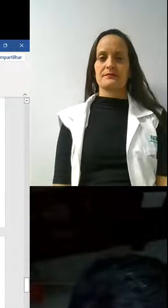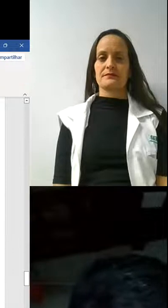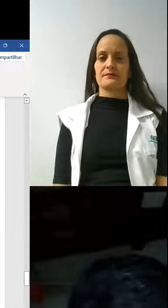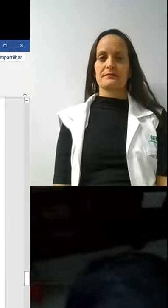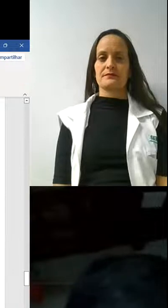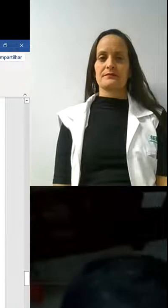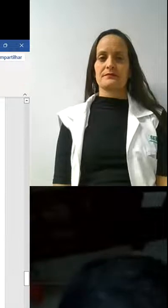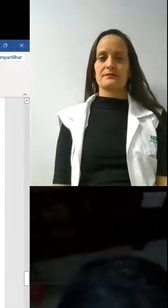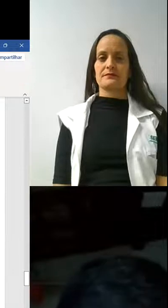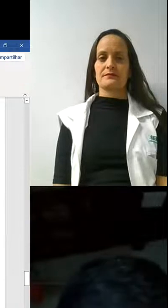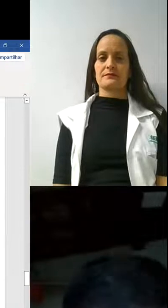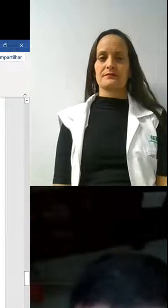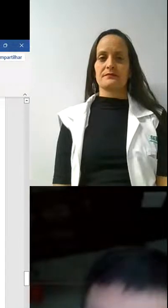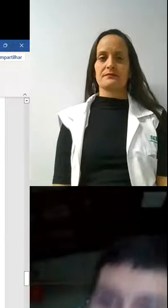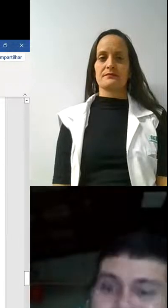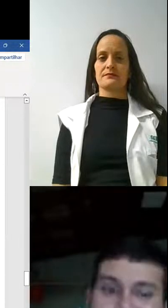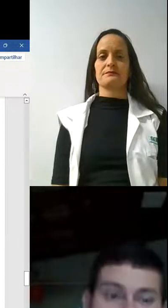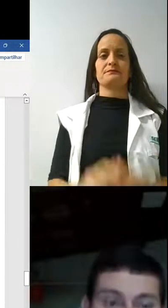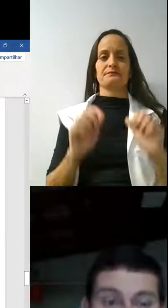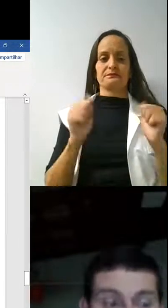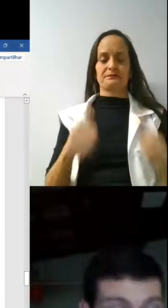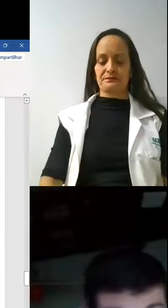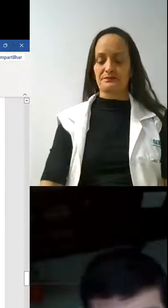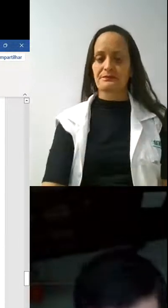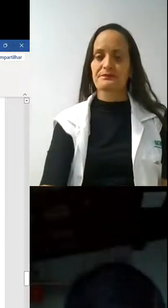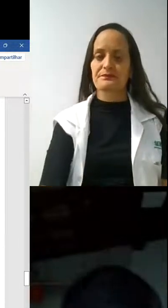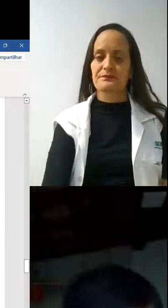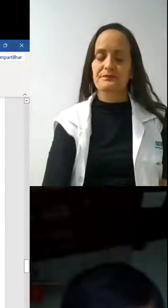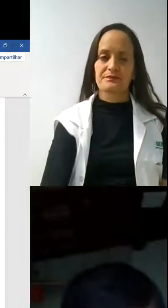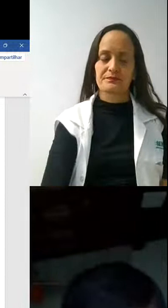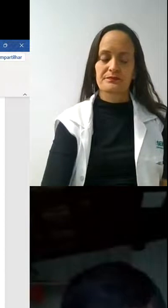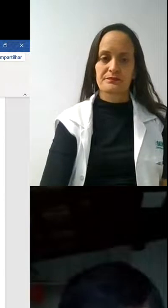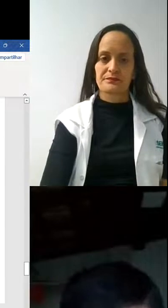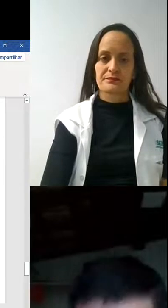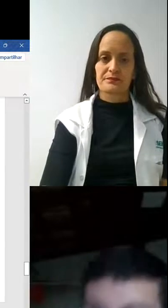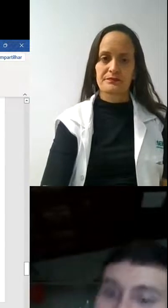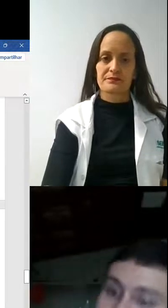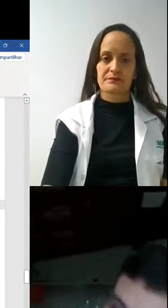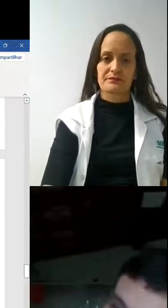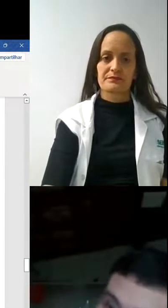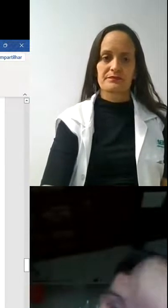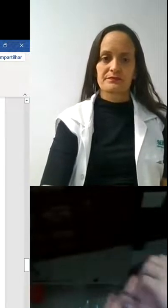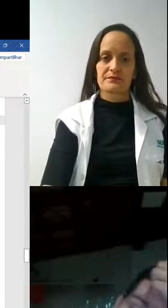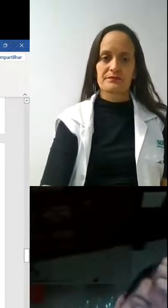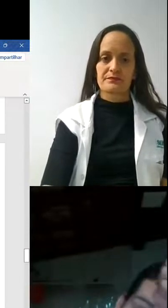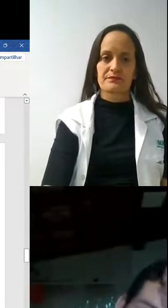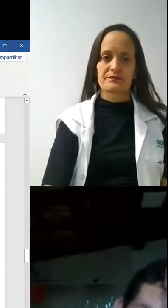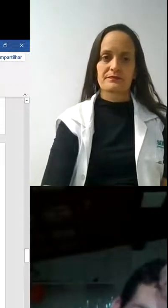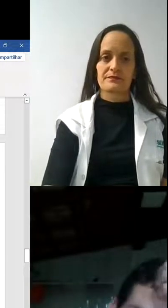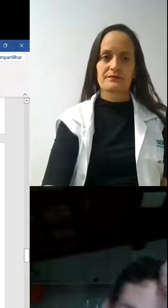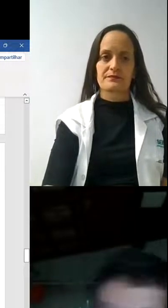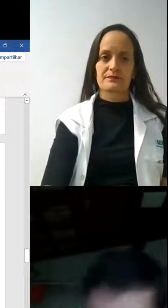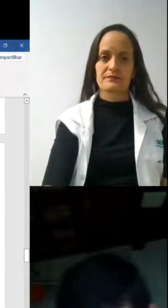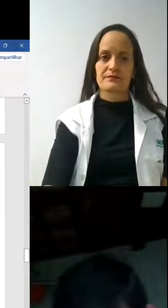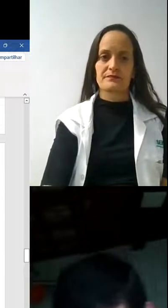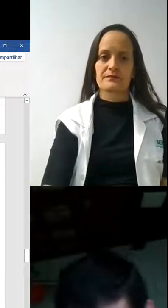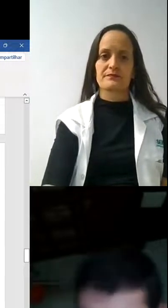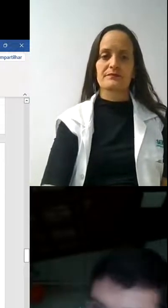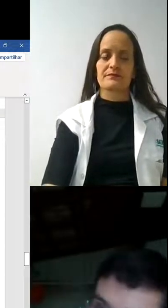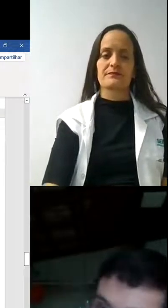Mudar a orientação aqui. Eu vou colocar isso aqui para baixo para poder ficar melhor, para a gente poder orientar. Vou copiar aqui o desenho